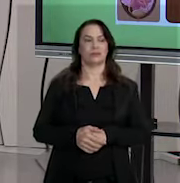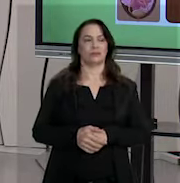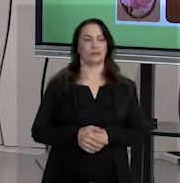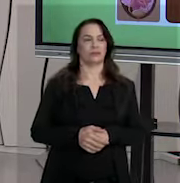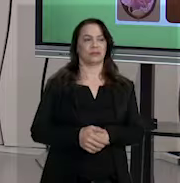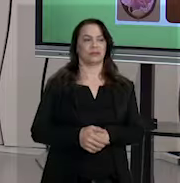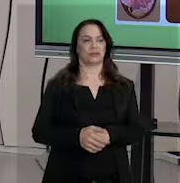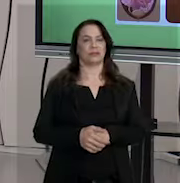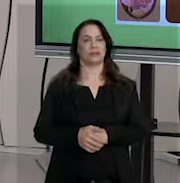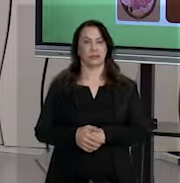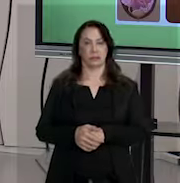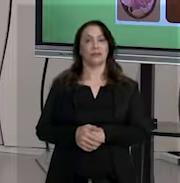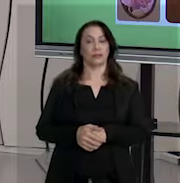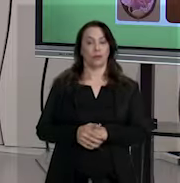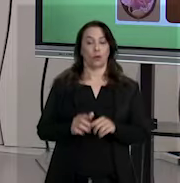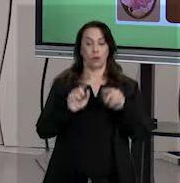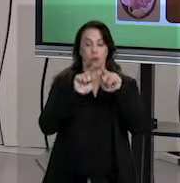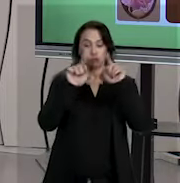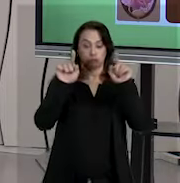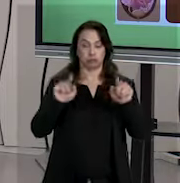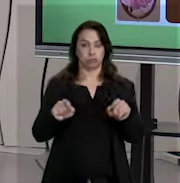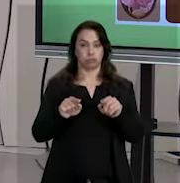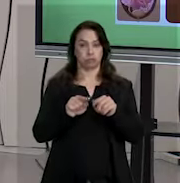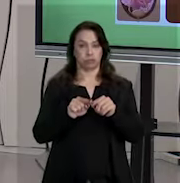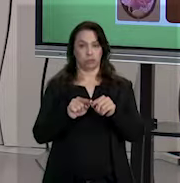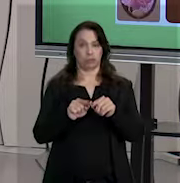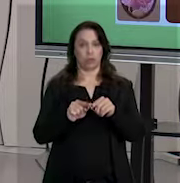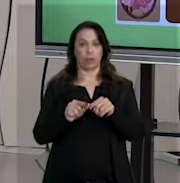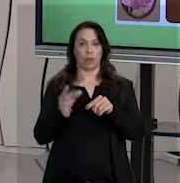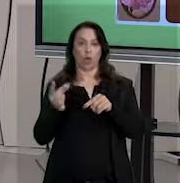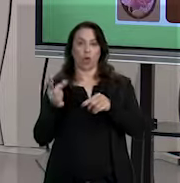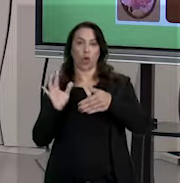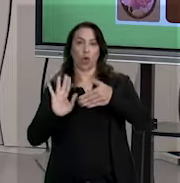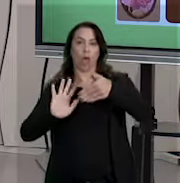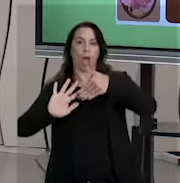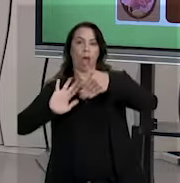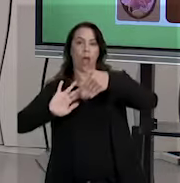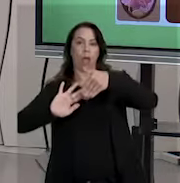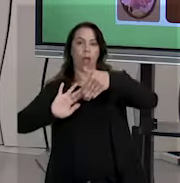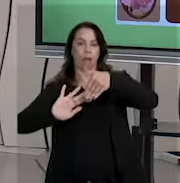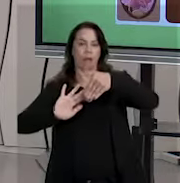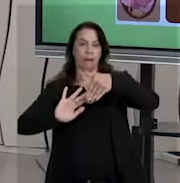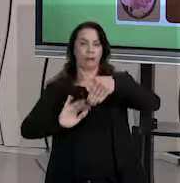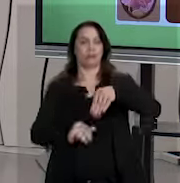do que seria aqui o quadril do nosso boneco. Eu vou passar a cola.